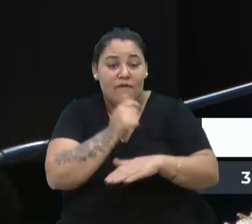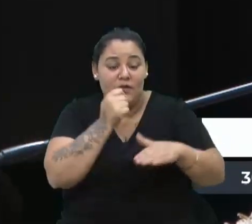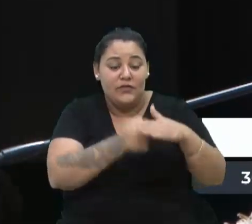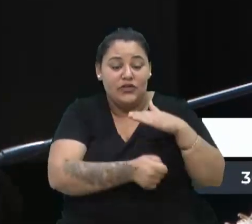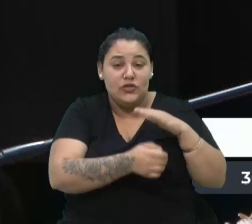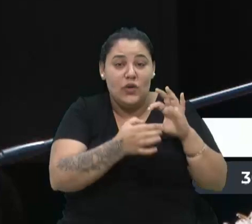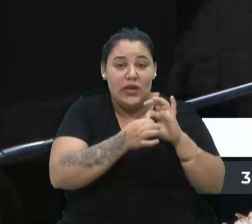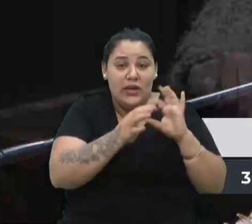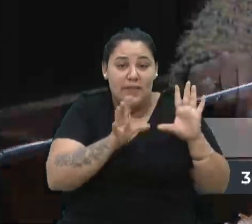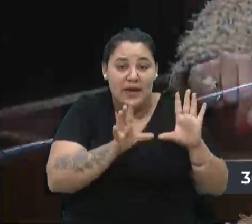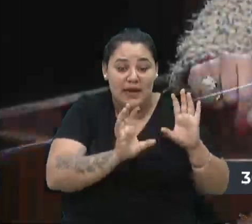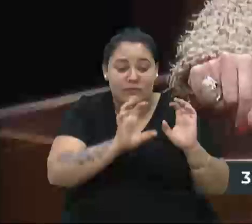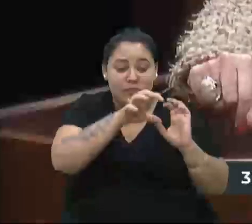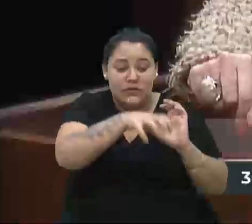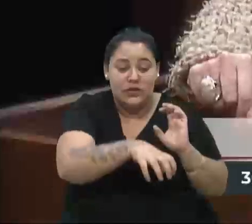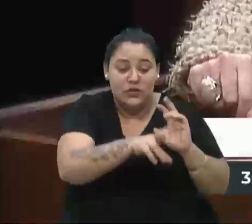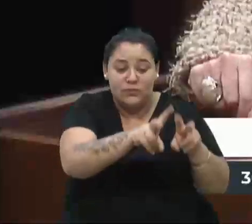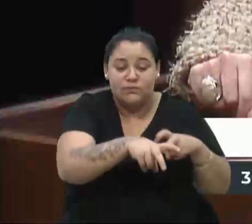agropecuário,